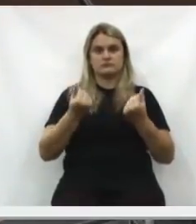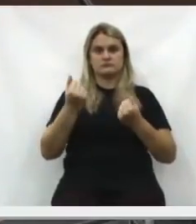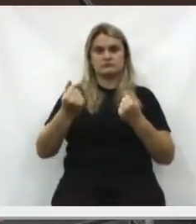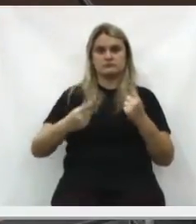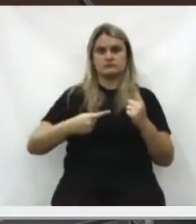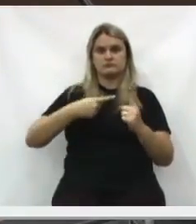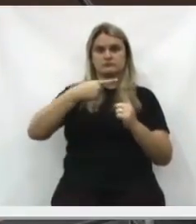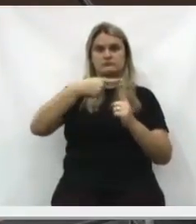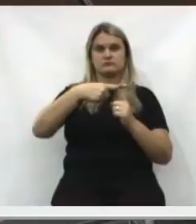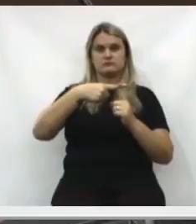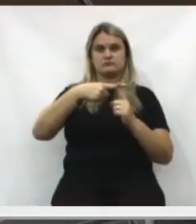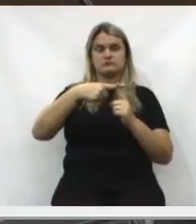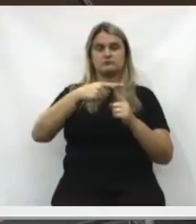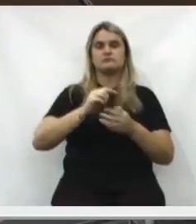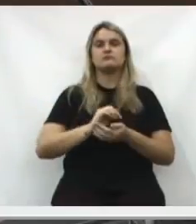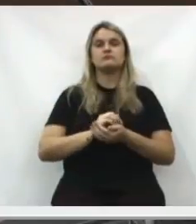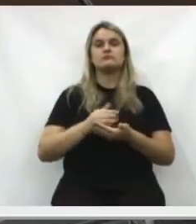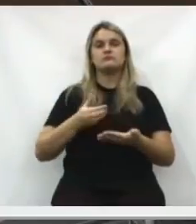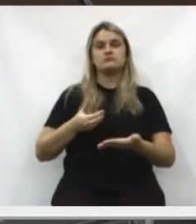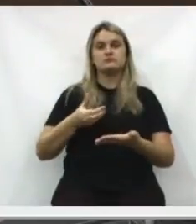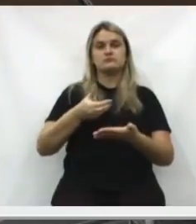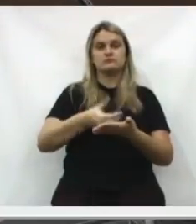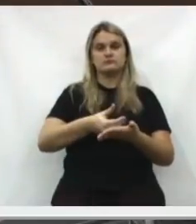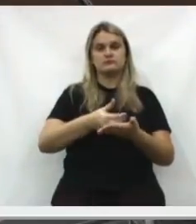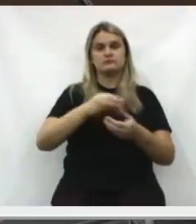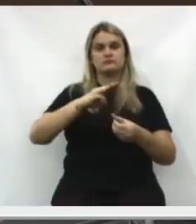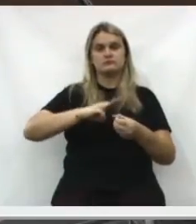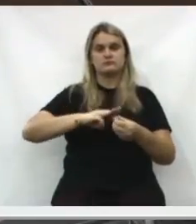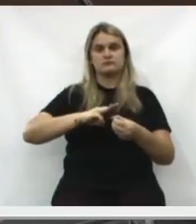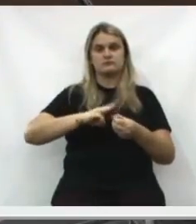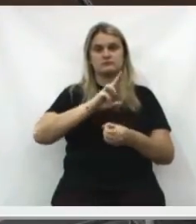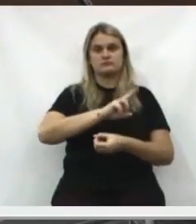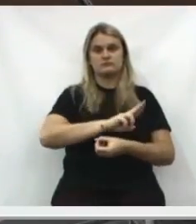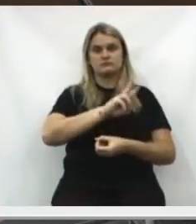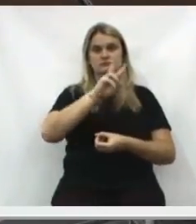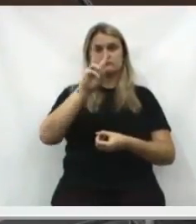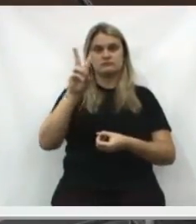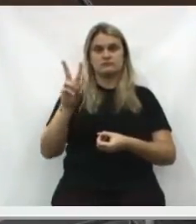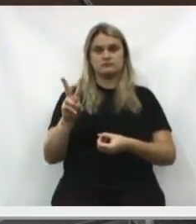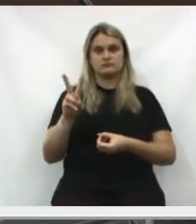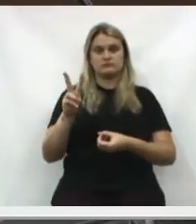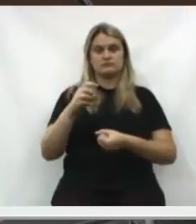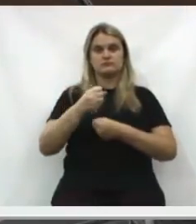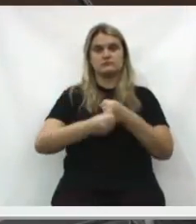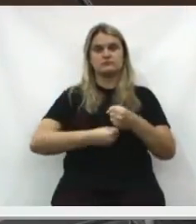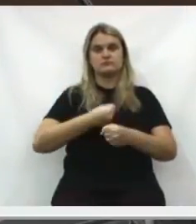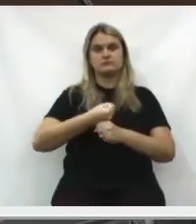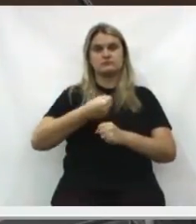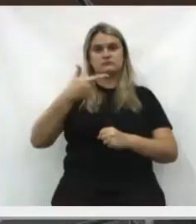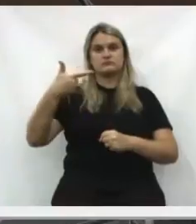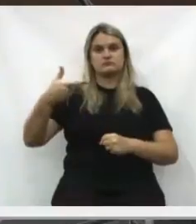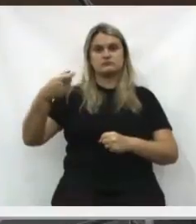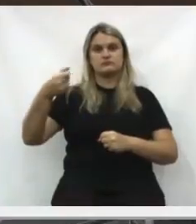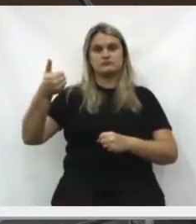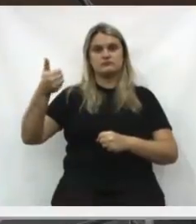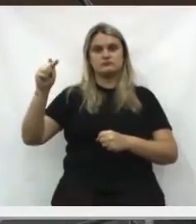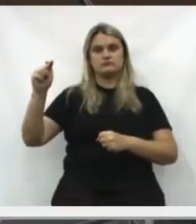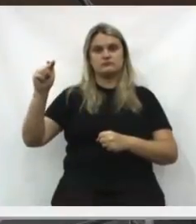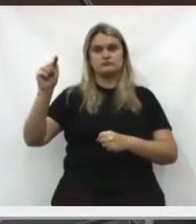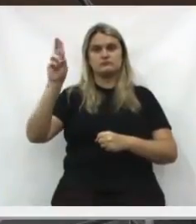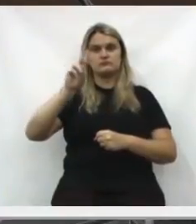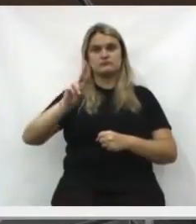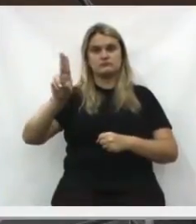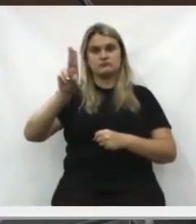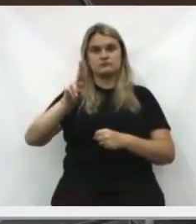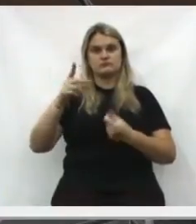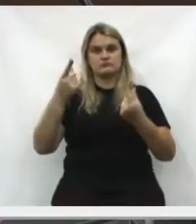efetuar a abertura de crédito adicional suplementar no orçamento do município de União da Vitória para o exercício